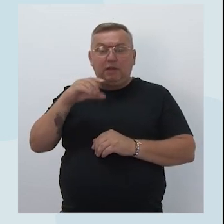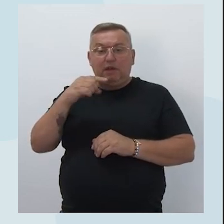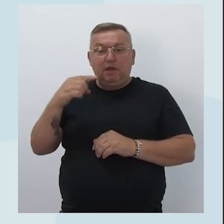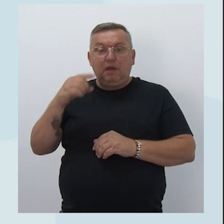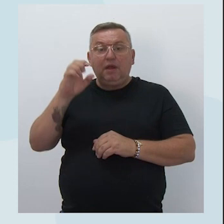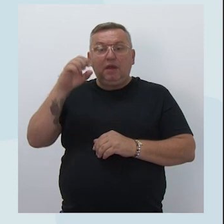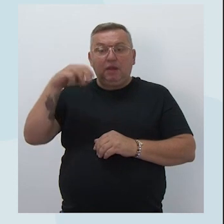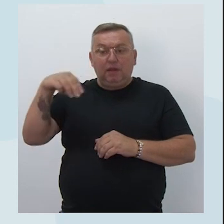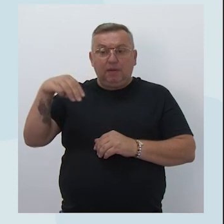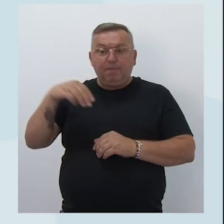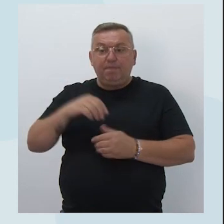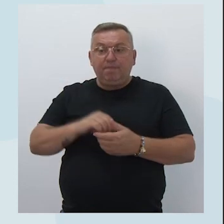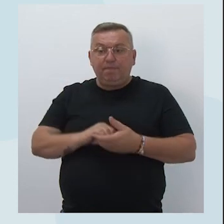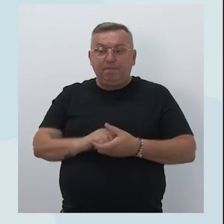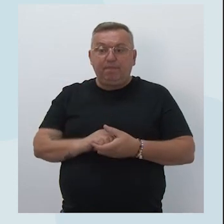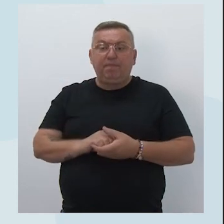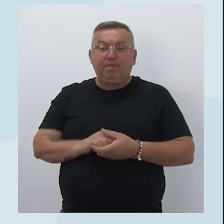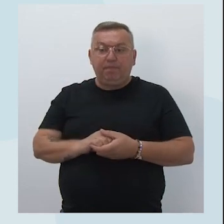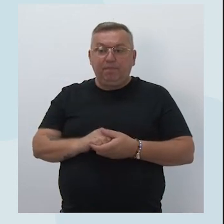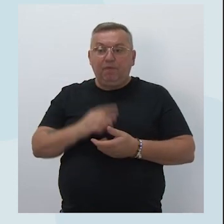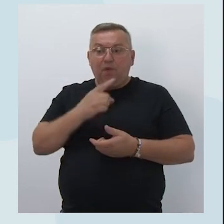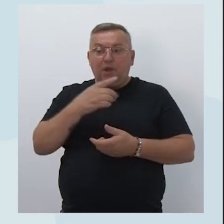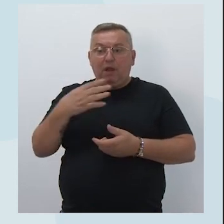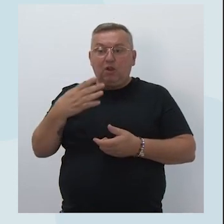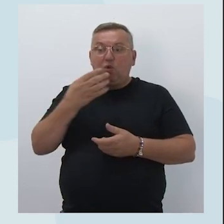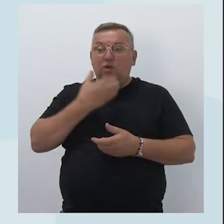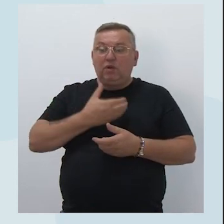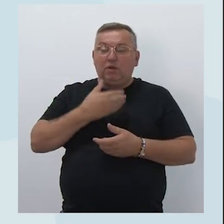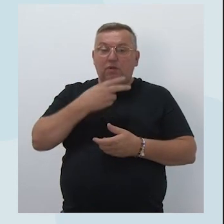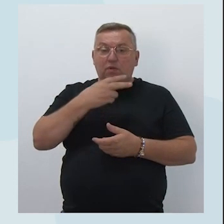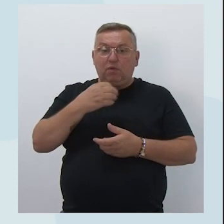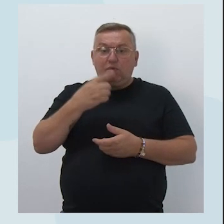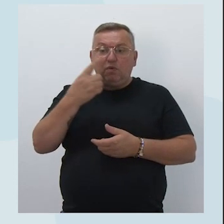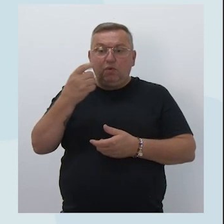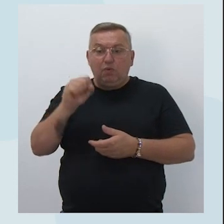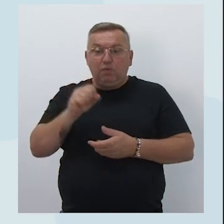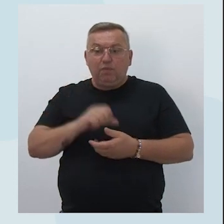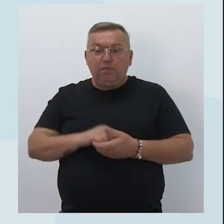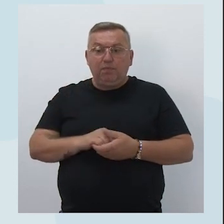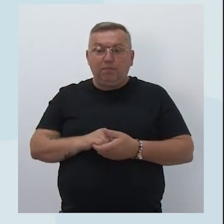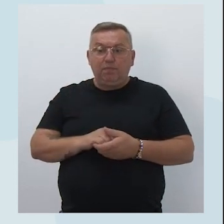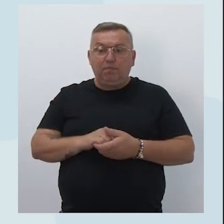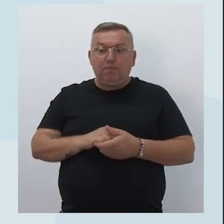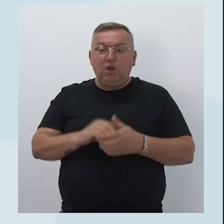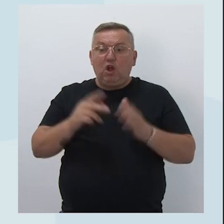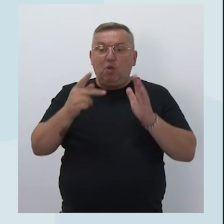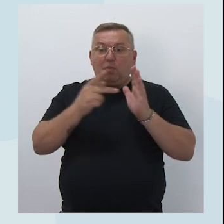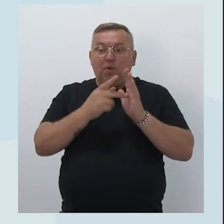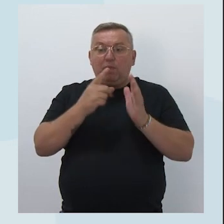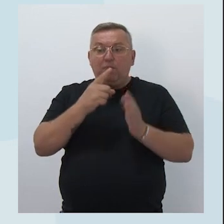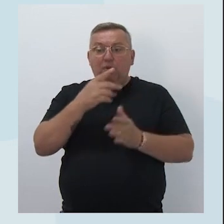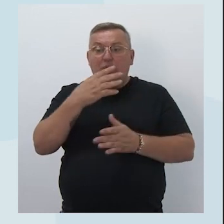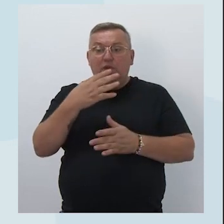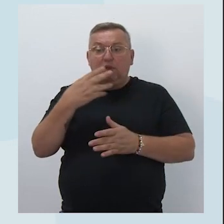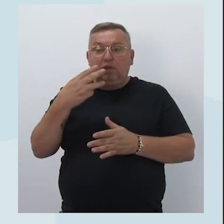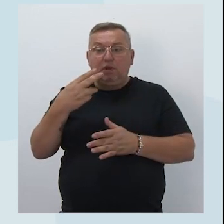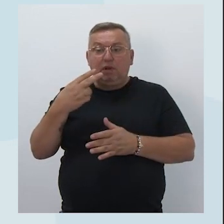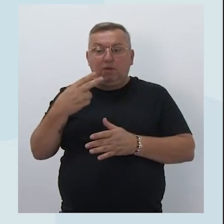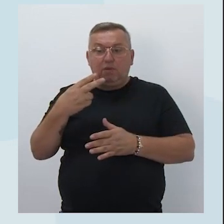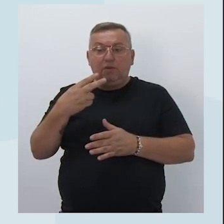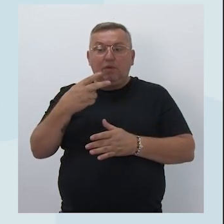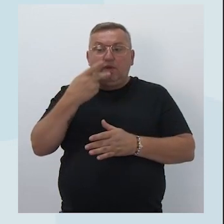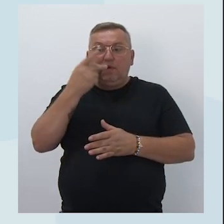a própria BNCC, né, que foi homologada em 14 de dezembro de 2018, a portaria 1432, que